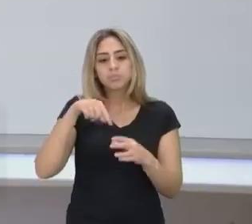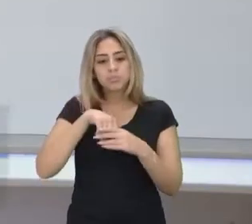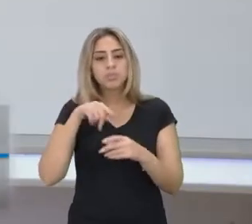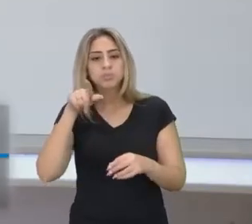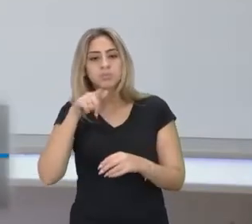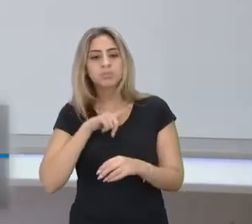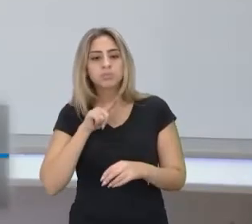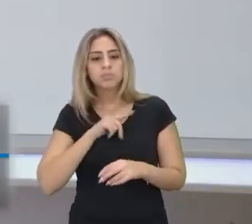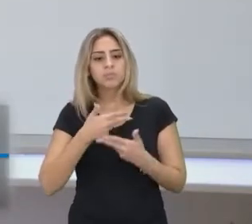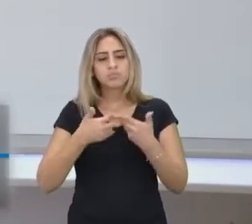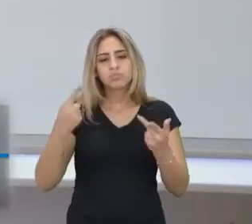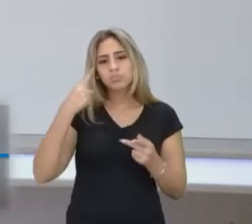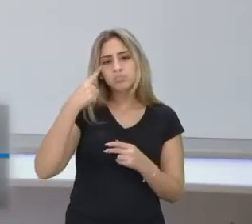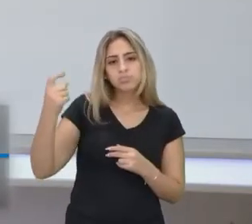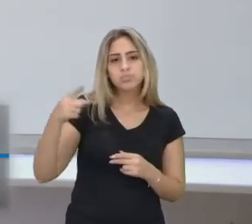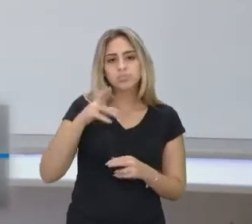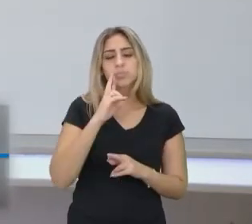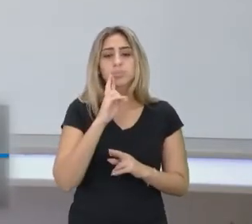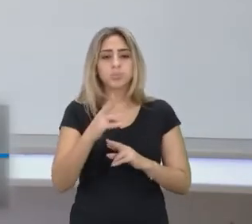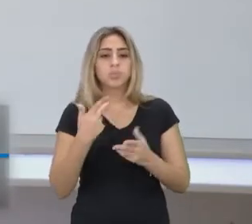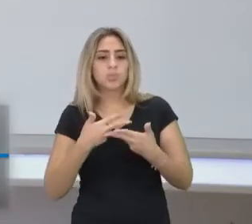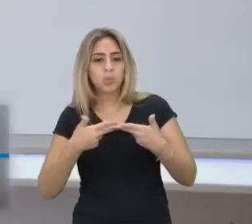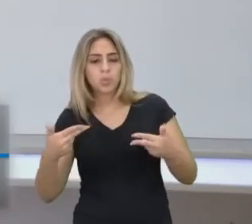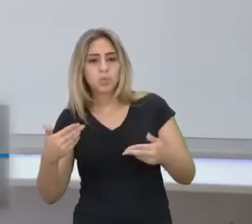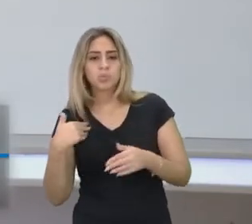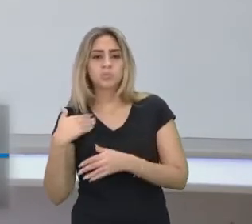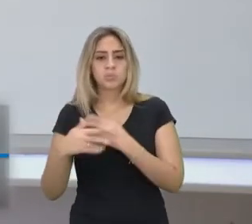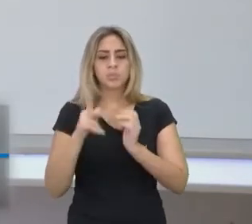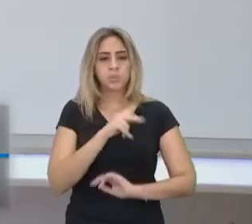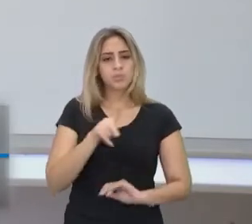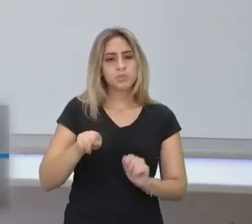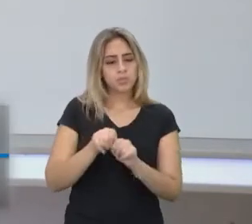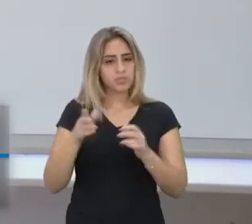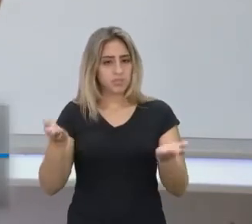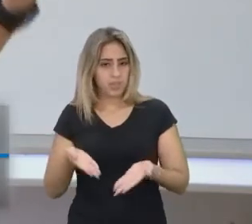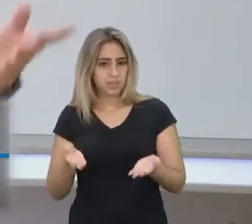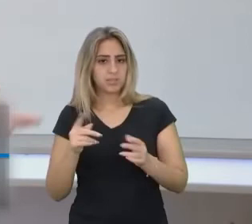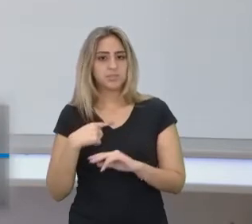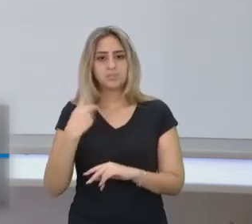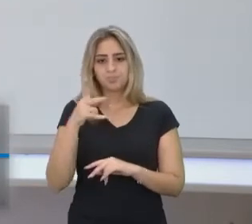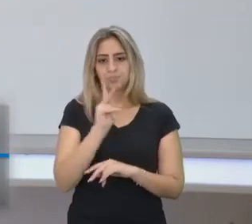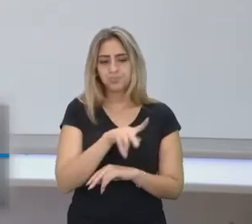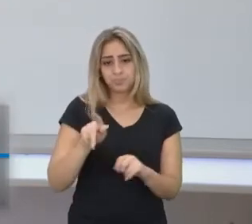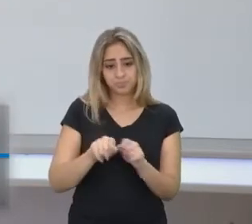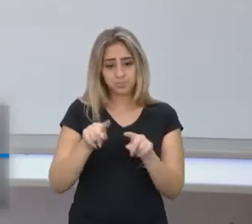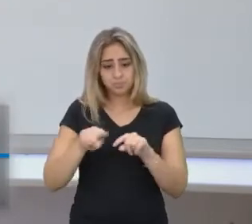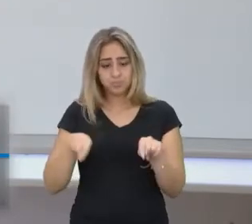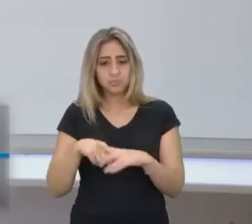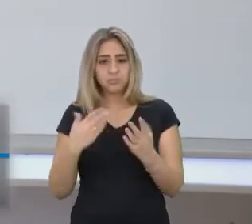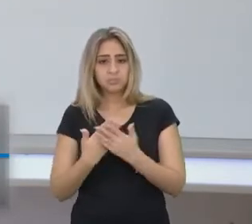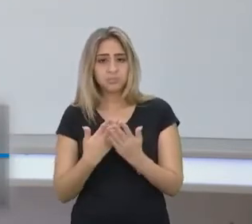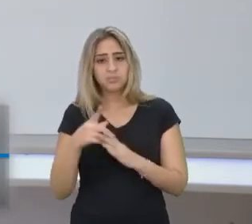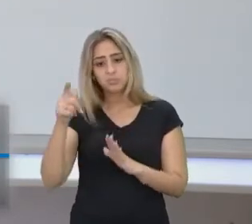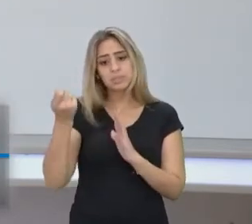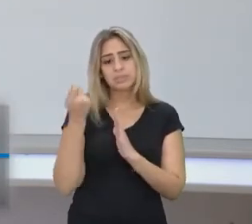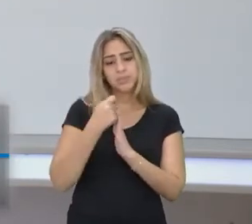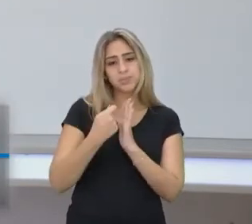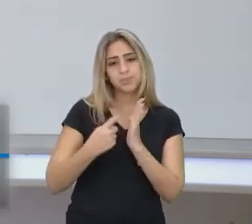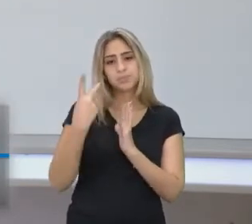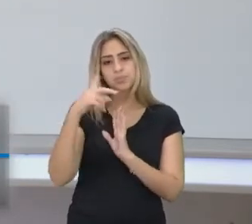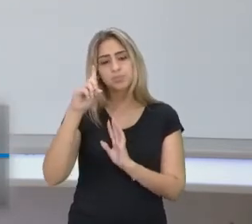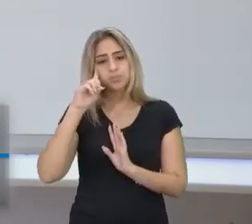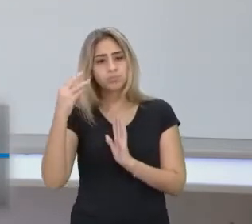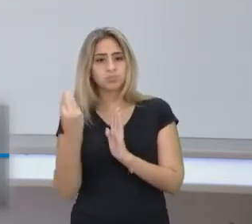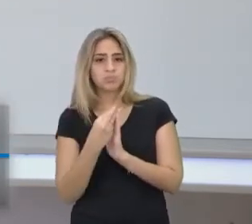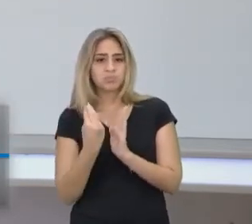levantou alguma hipótese, você respondeu alguma questão que a Pro fez aqui ou que o seu professor fez na sala de aula, você anota no seu diário